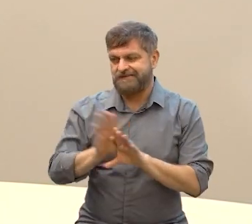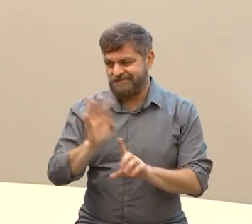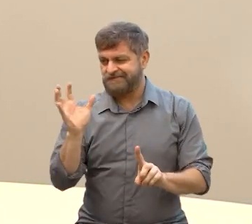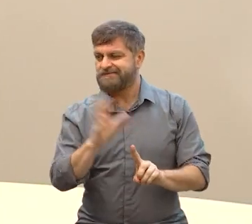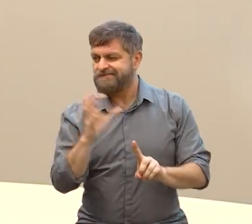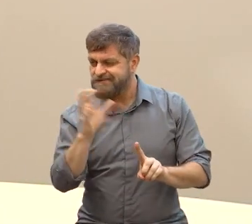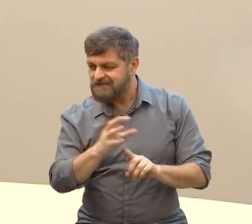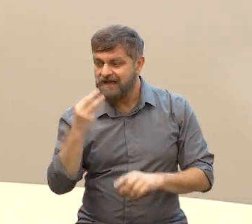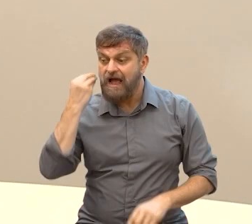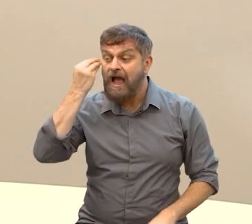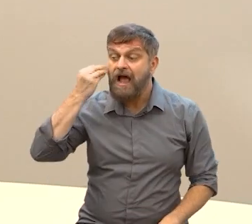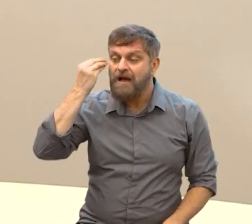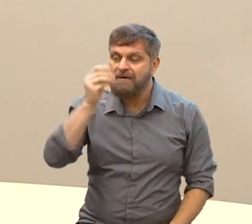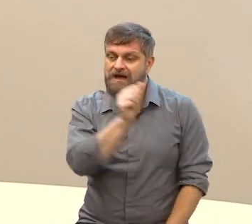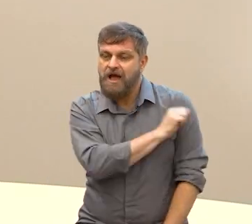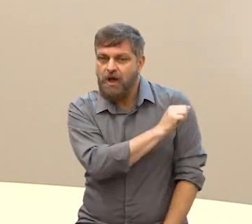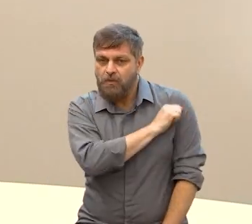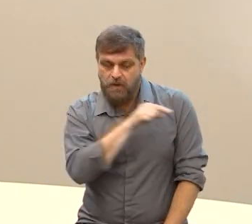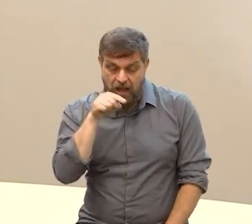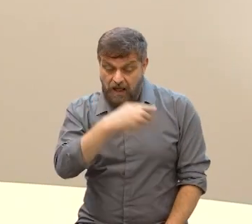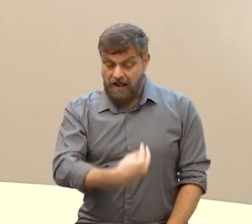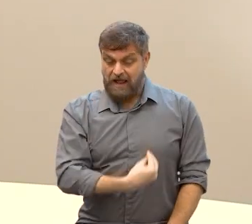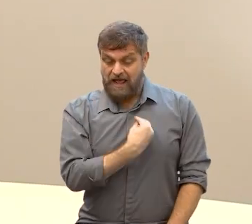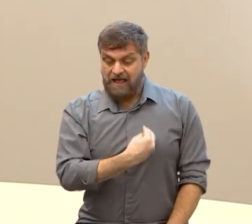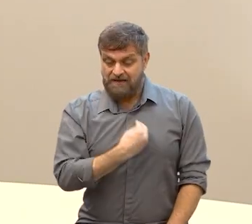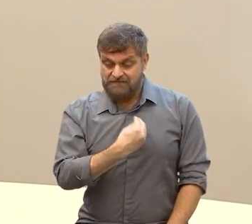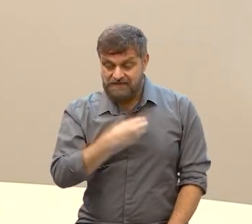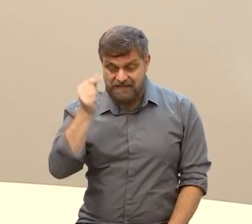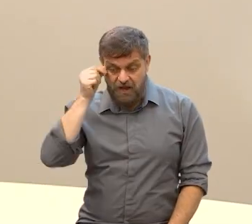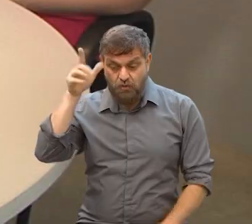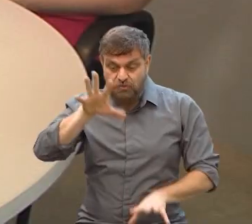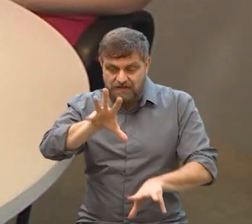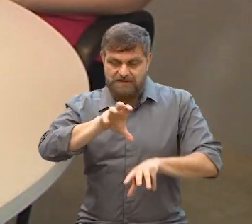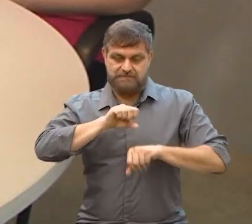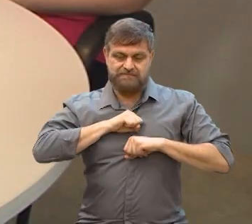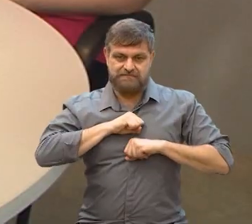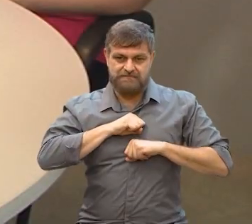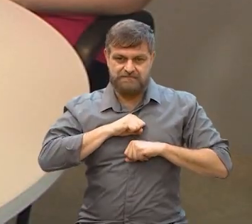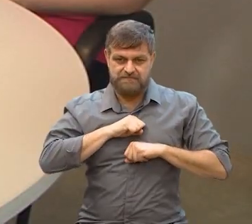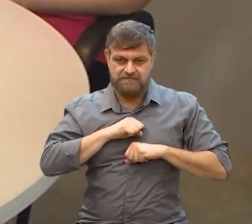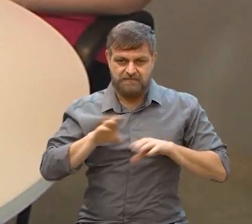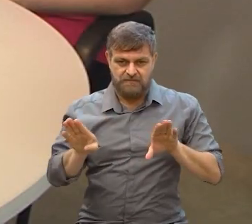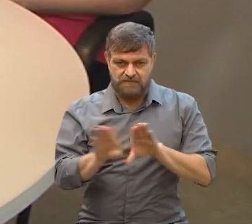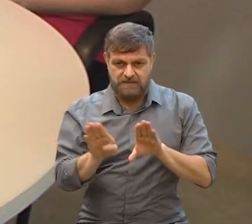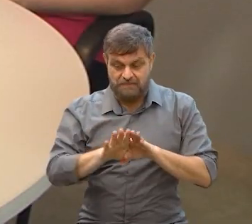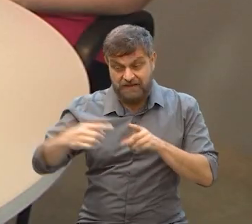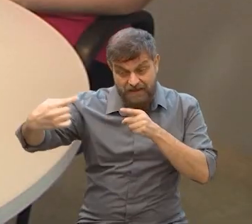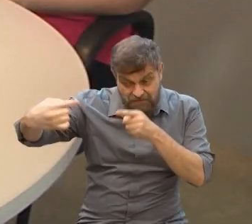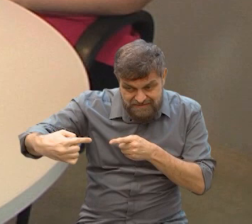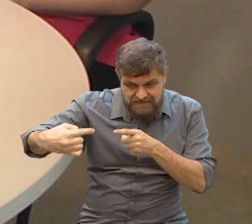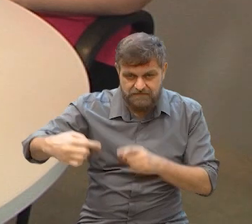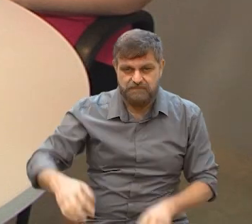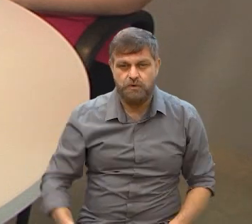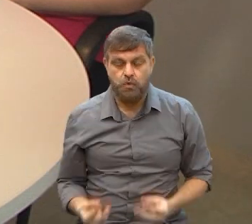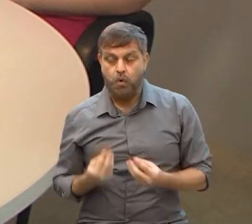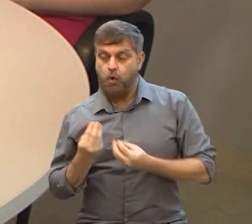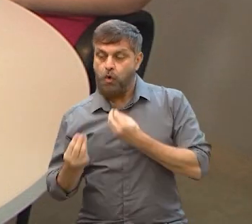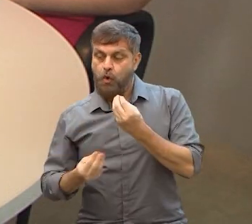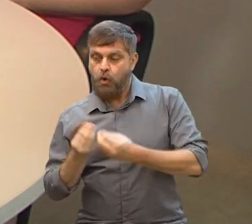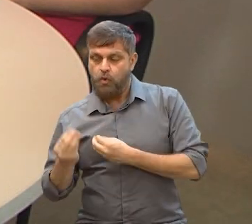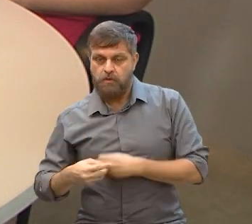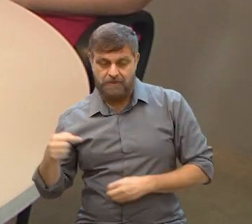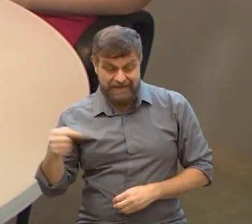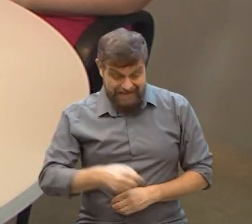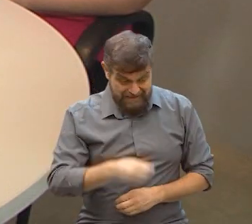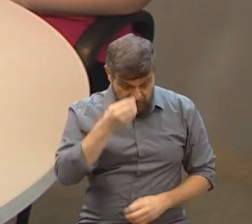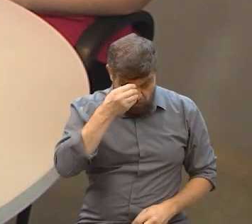conta. As experiências que o aluno traz de fora para dentro, né? Então, e esse é um dos grandes desafios, né? Como fazer com que o